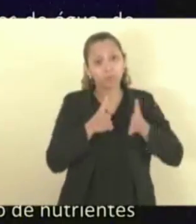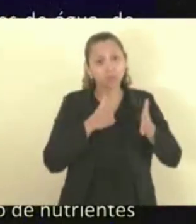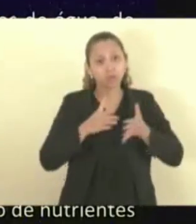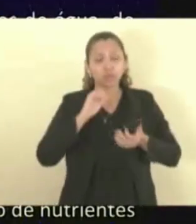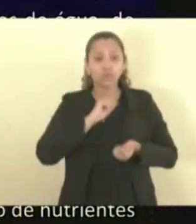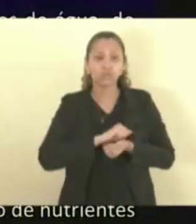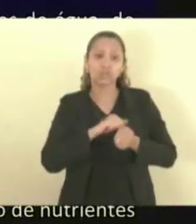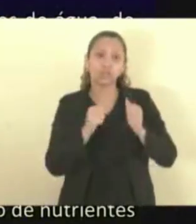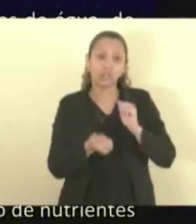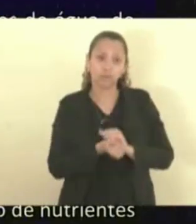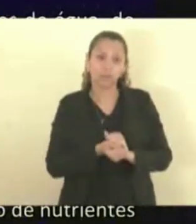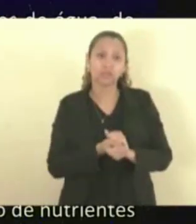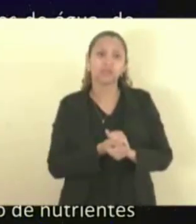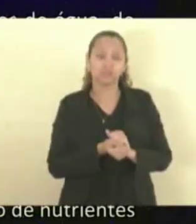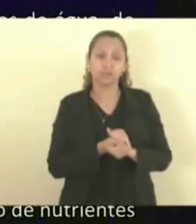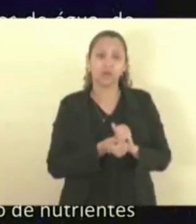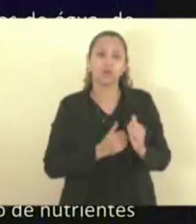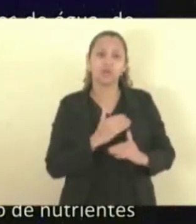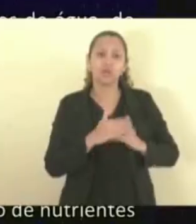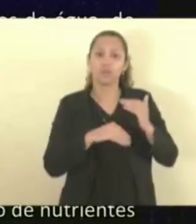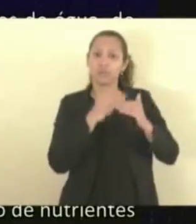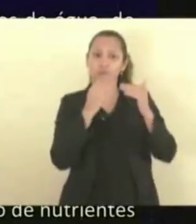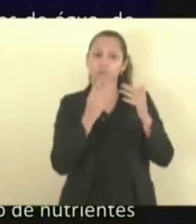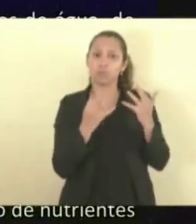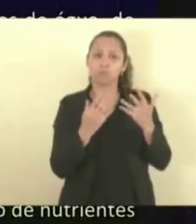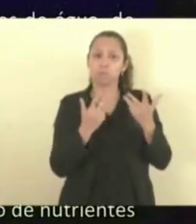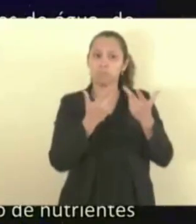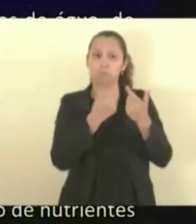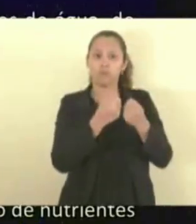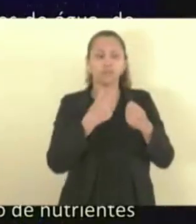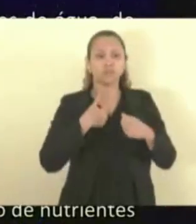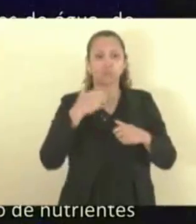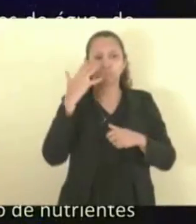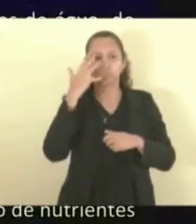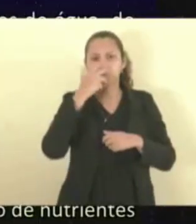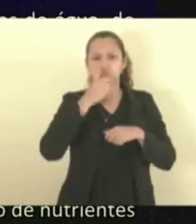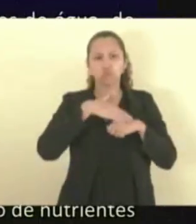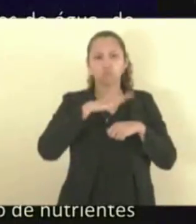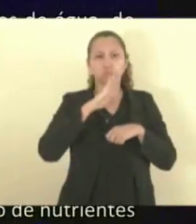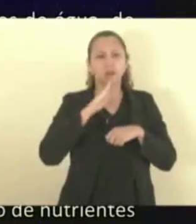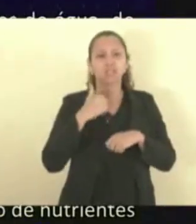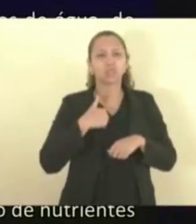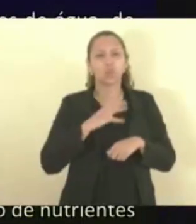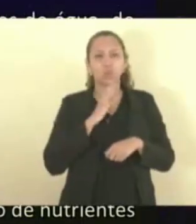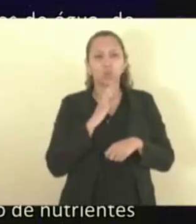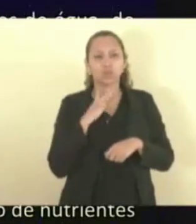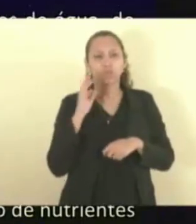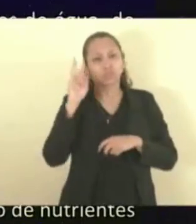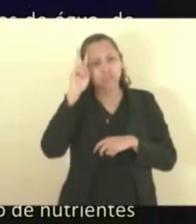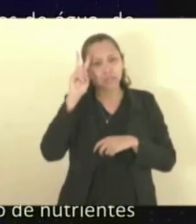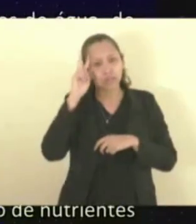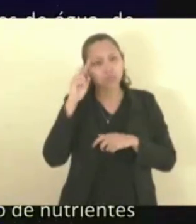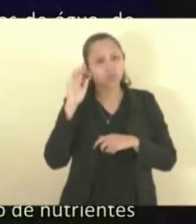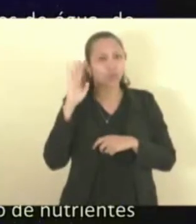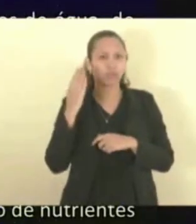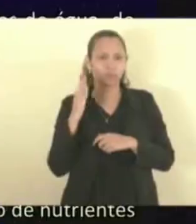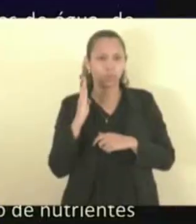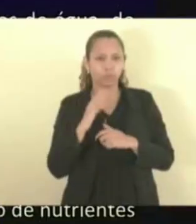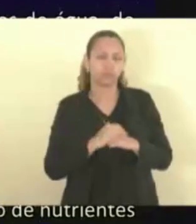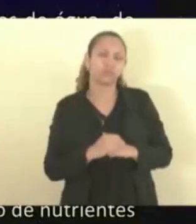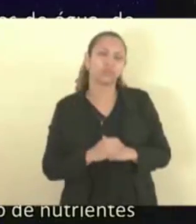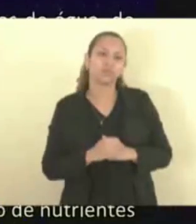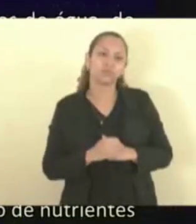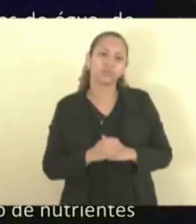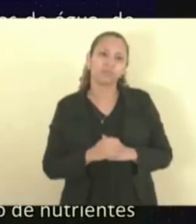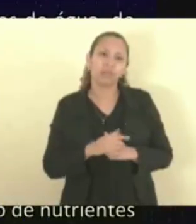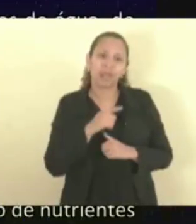evolução extraordinário. Talvez um dos mais belos que eu conheço aí na história da biologia, né? A inundação e alagamento dessas